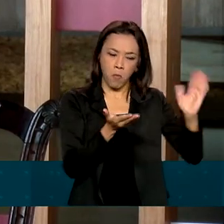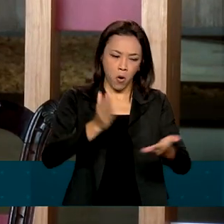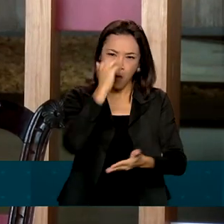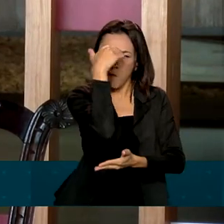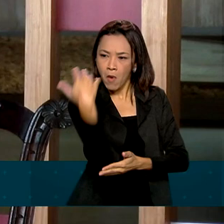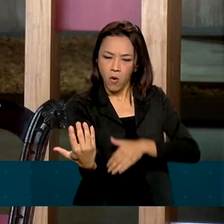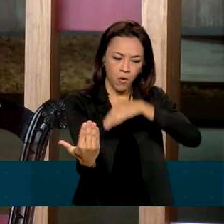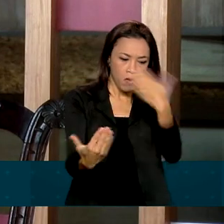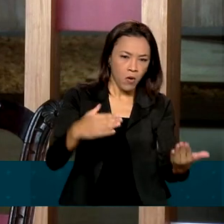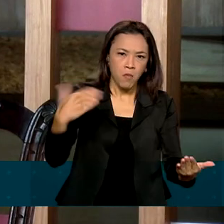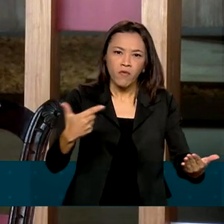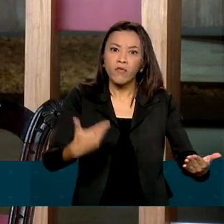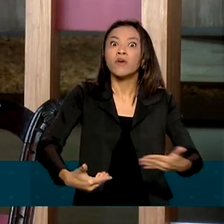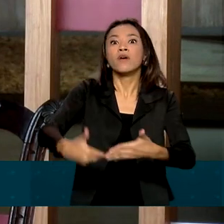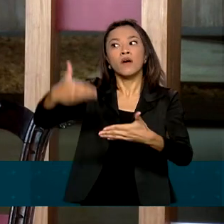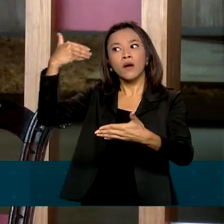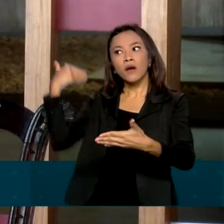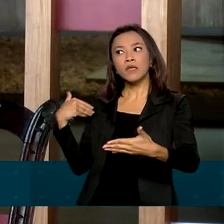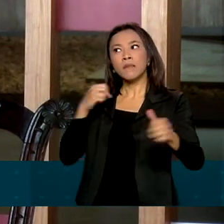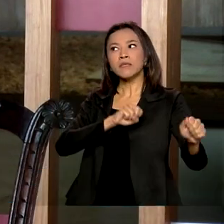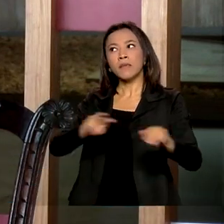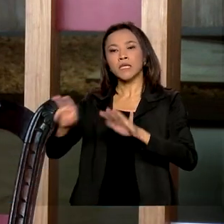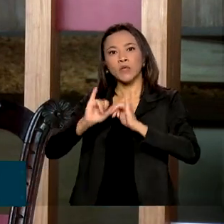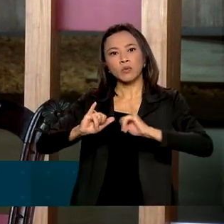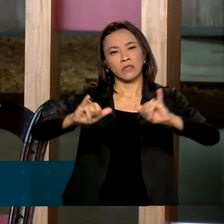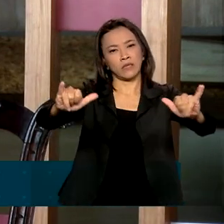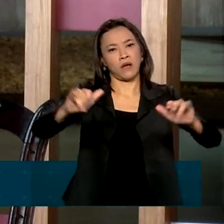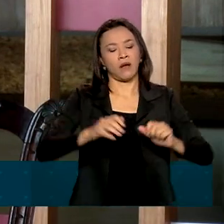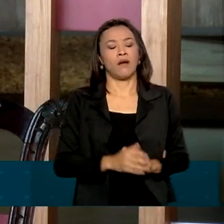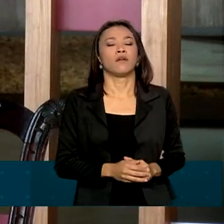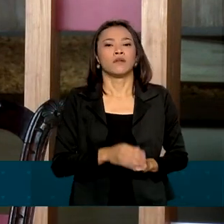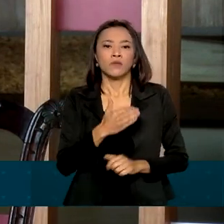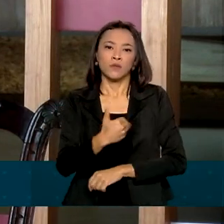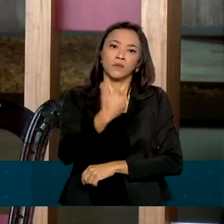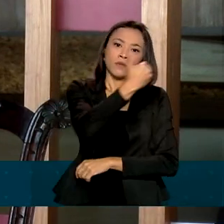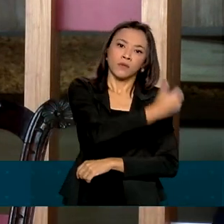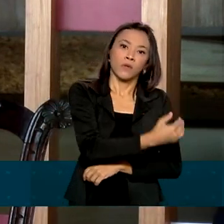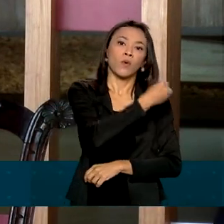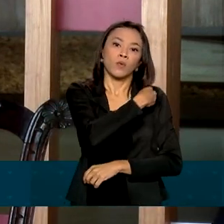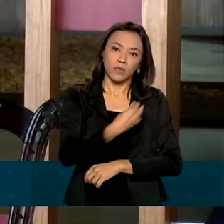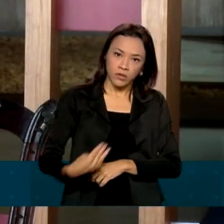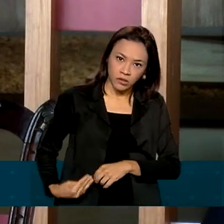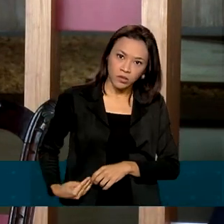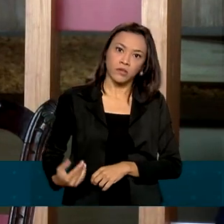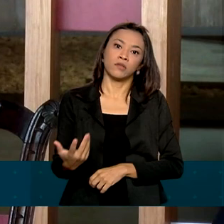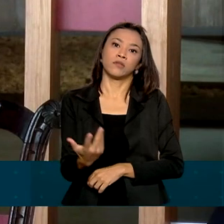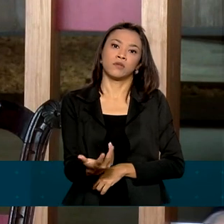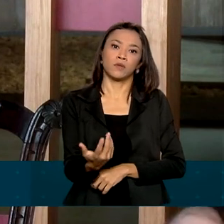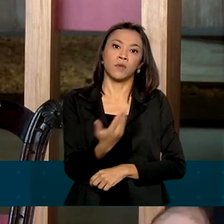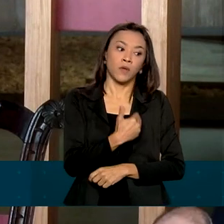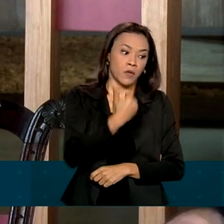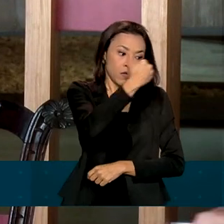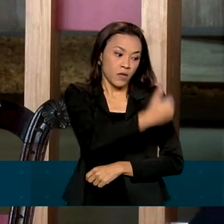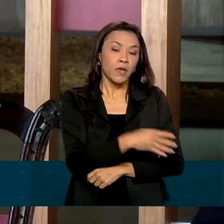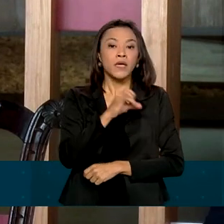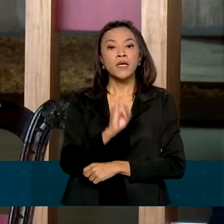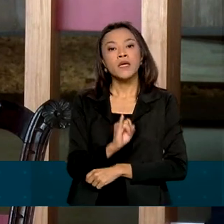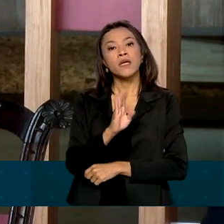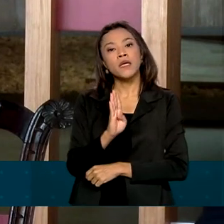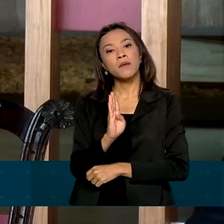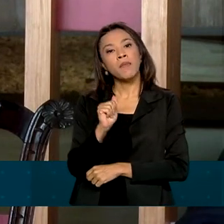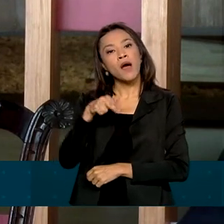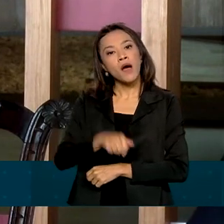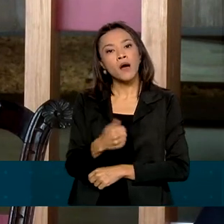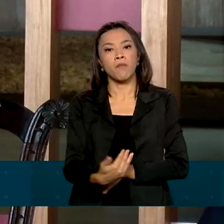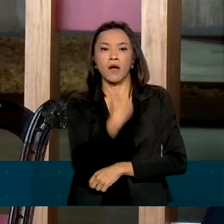foram anunciados na semana passada, junto com o ministro Anderson, de forma integrada, IBAMA, ICMBio, Força